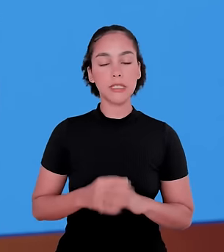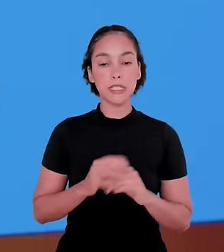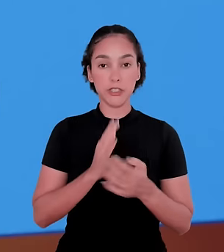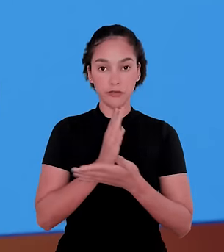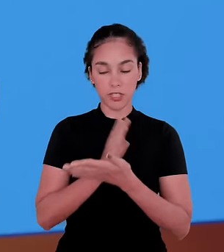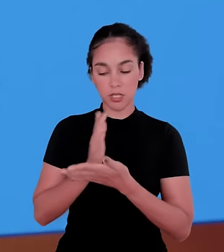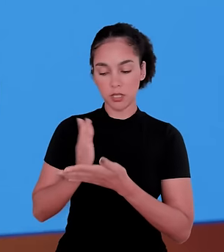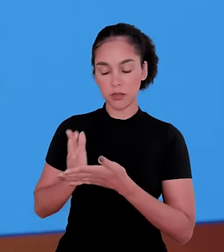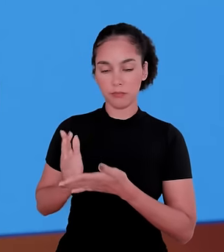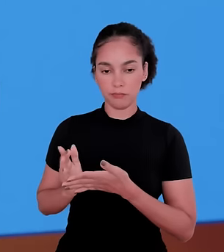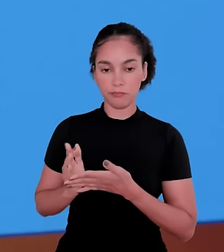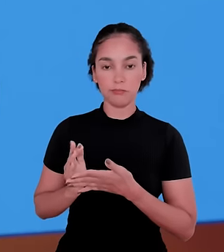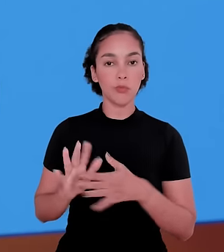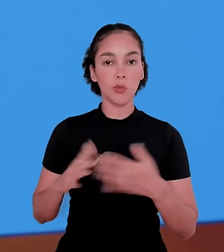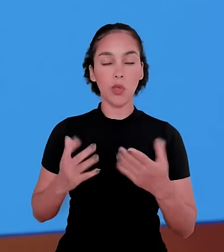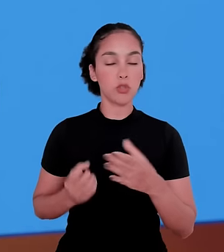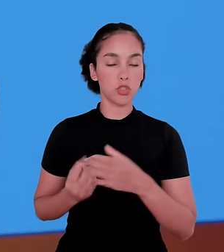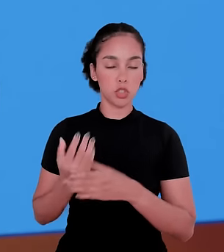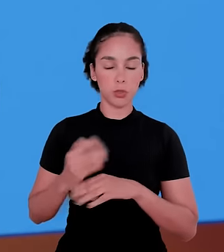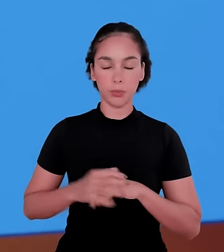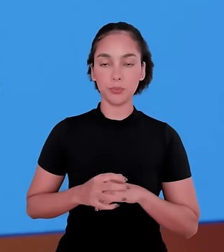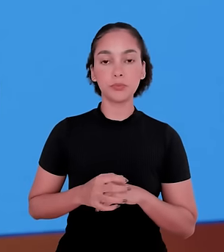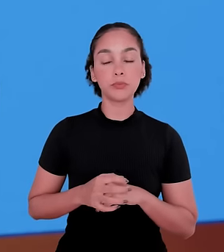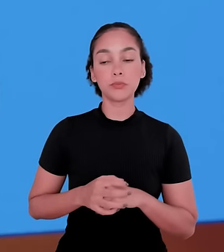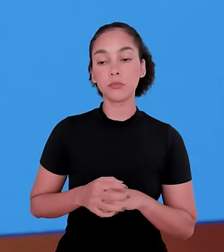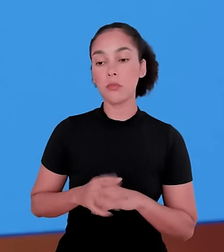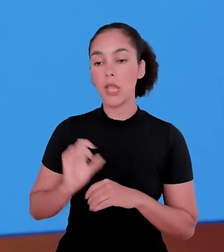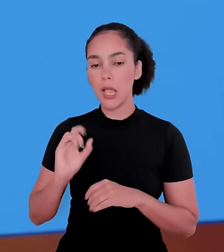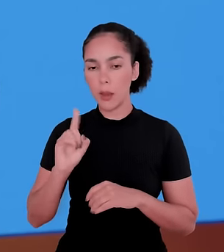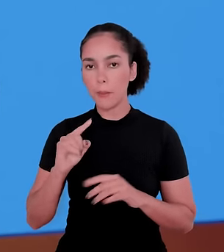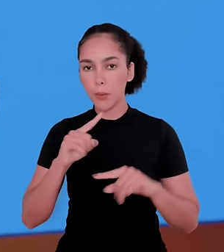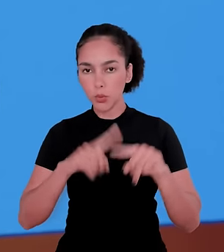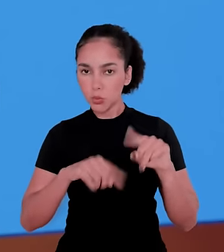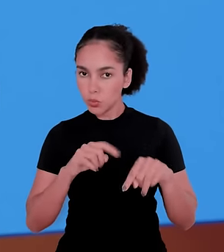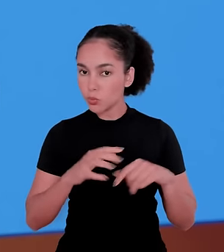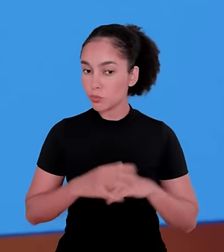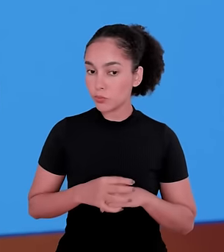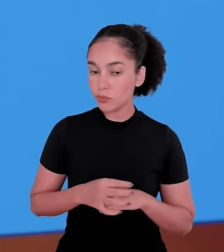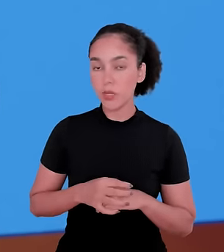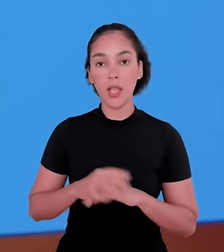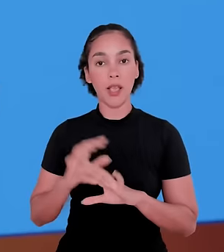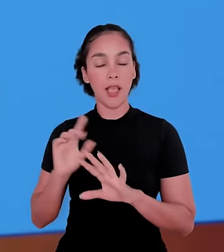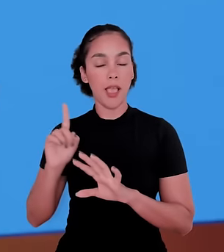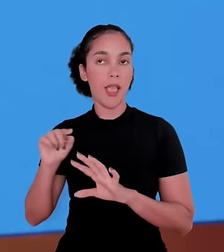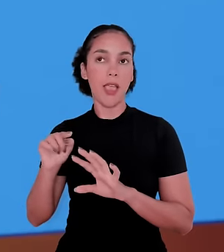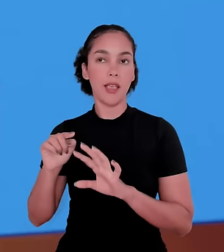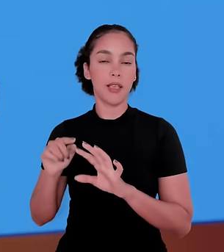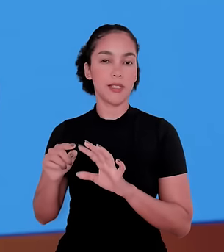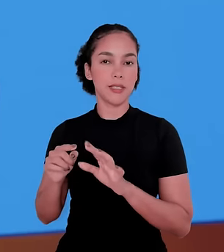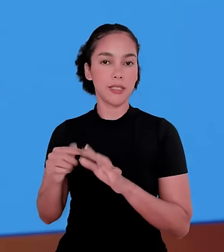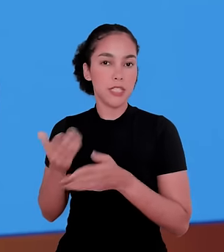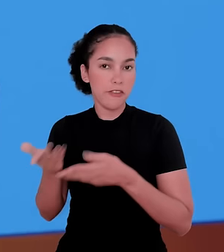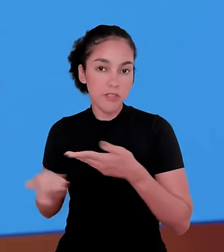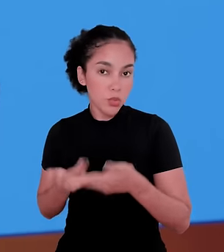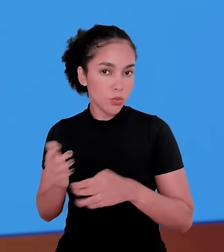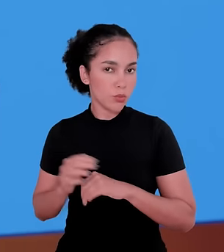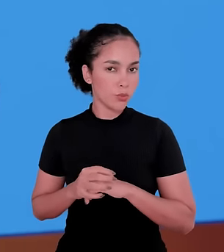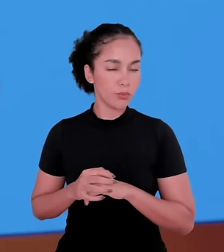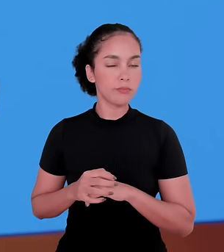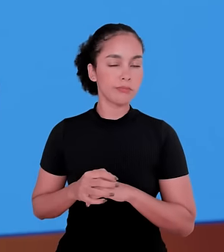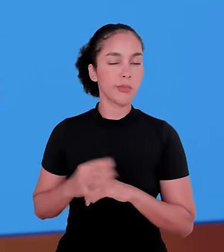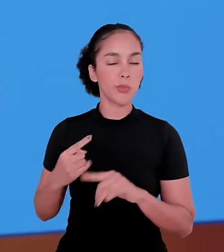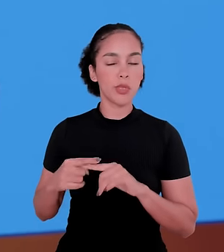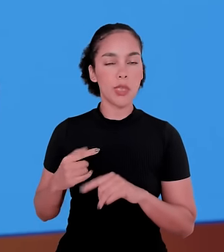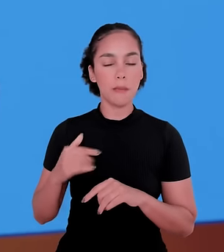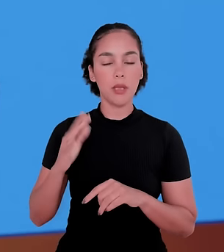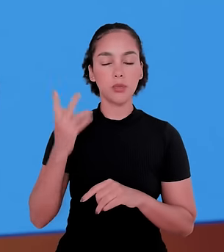natureza primeiro é se ela é uma marca de um produto se ela é marca de um serviço que que que é o mais comum